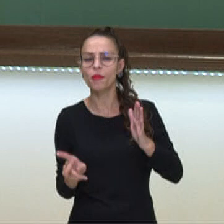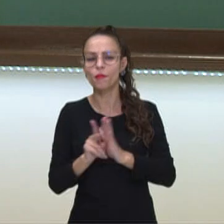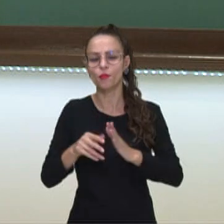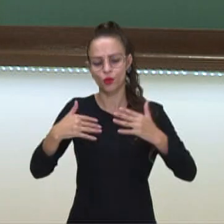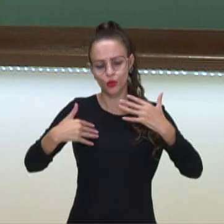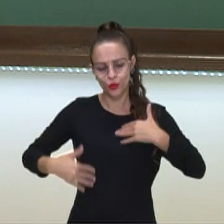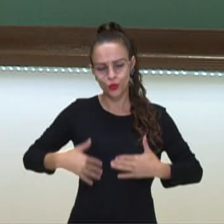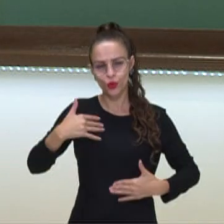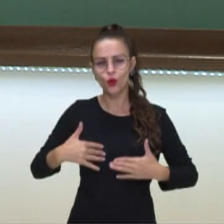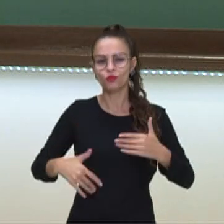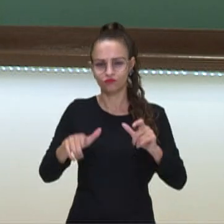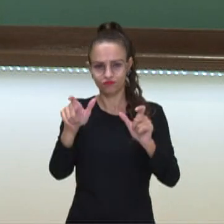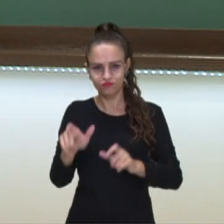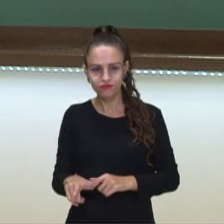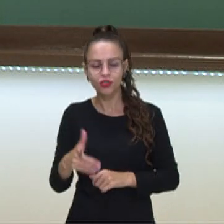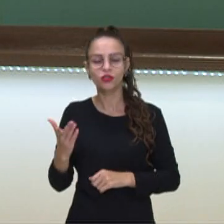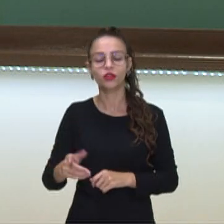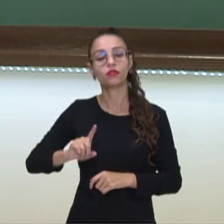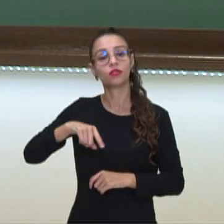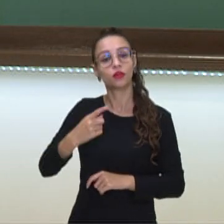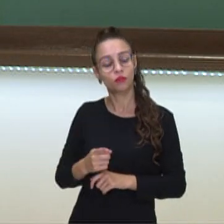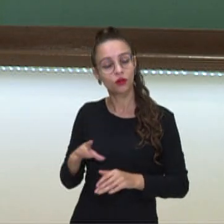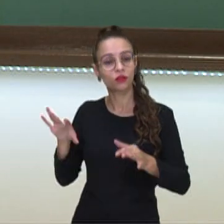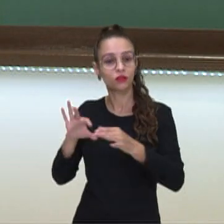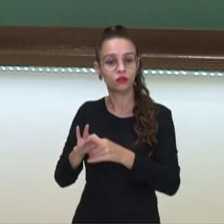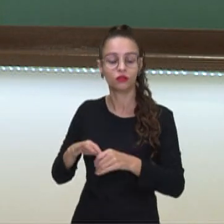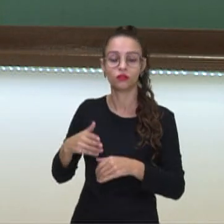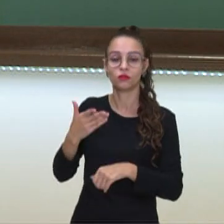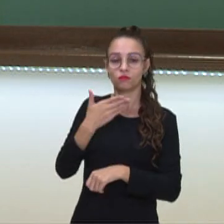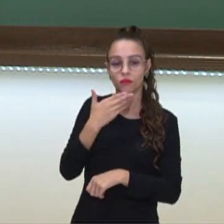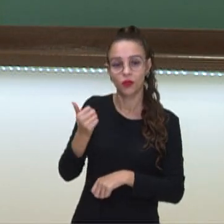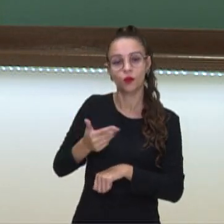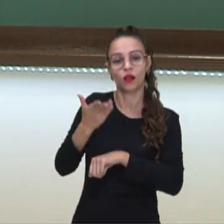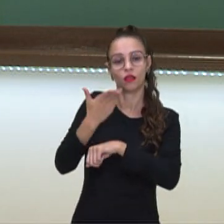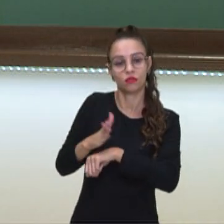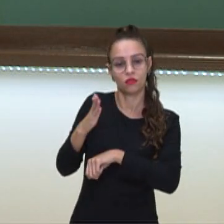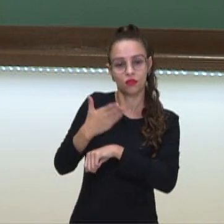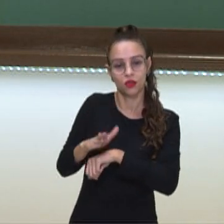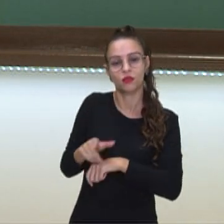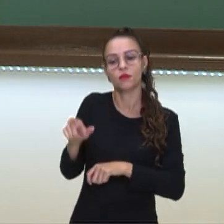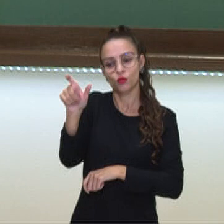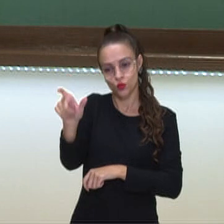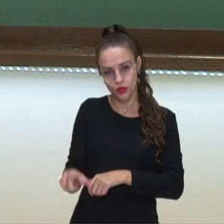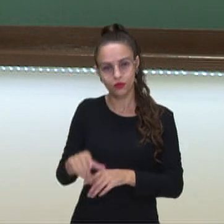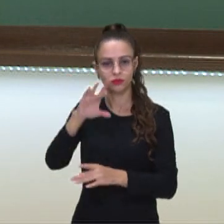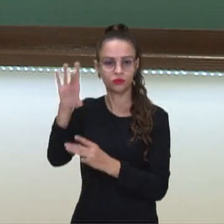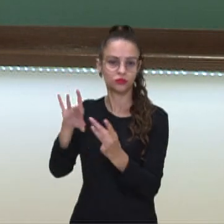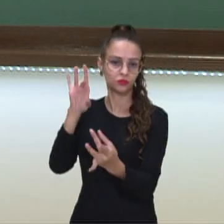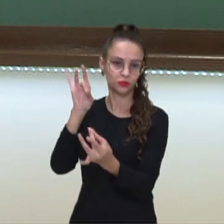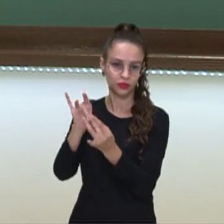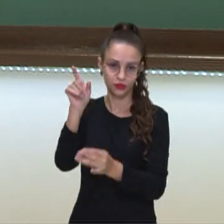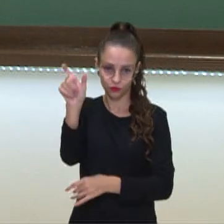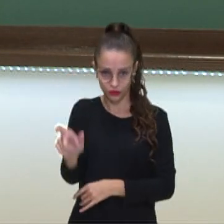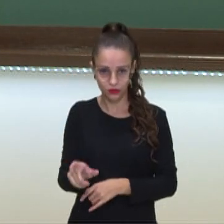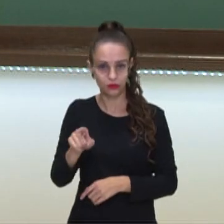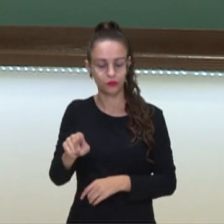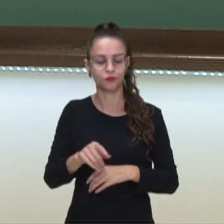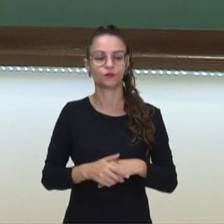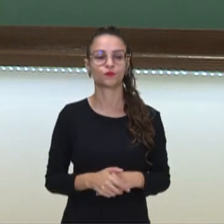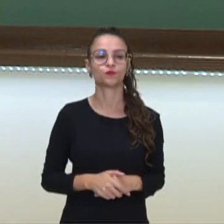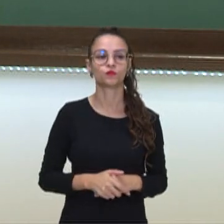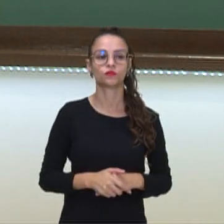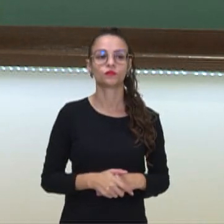se adequar o treinamento, não só o treinamento da equipe, mas o treinamento específico do atleta,